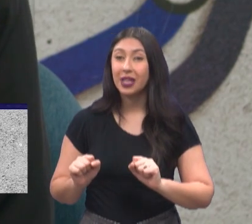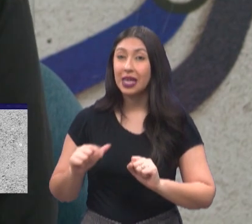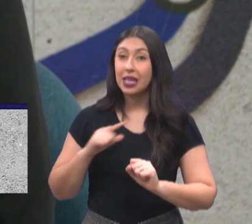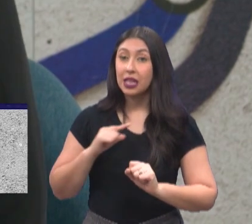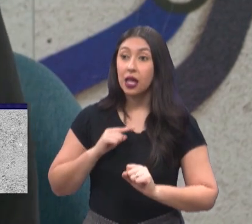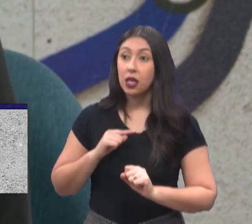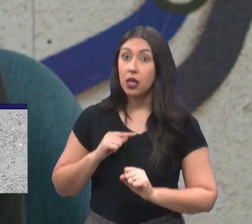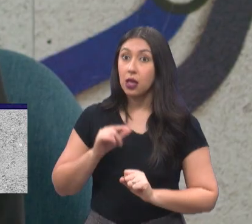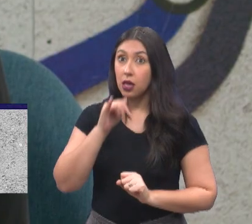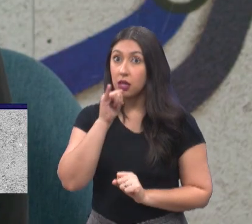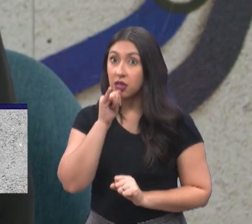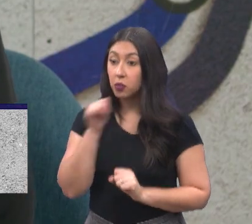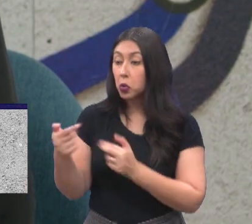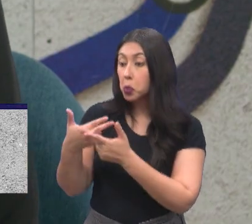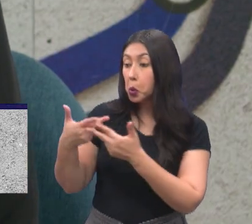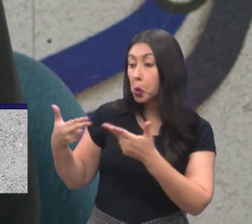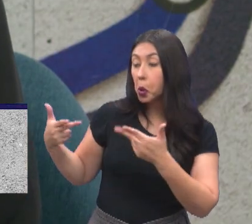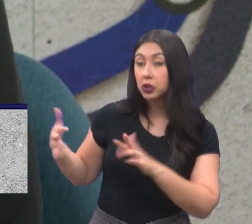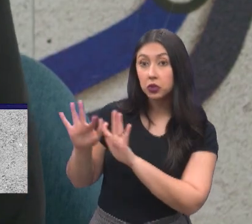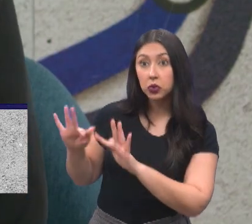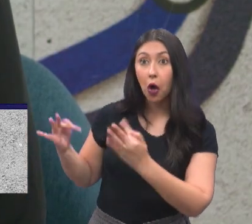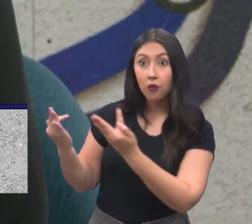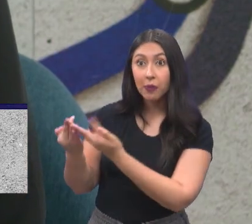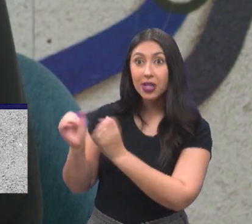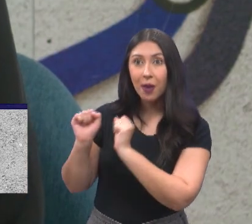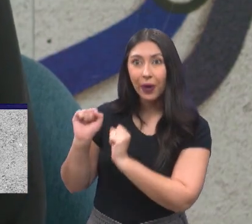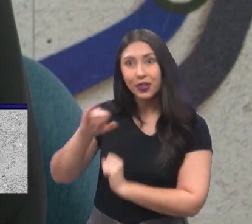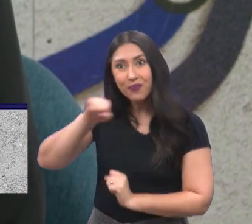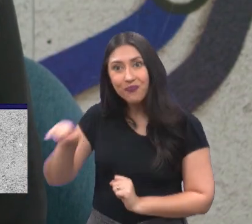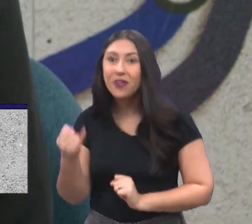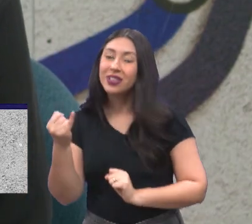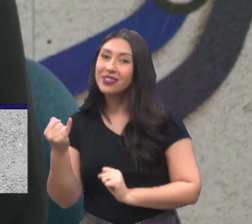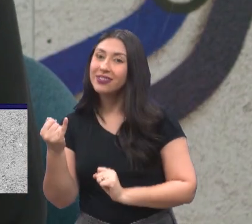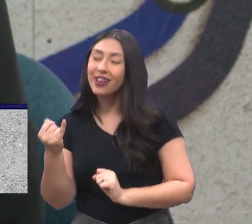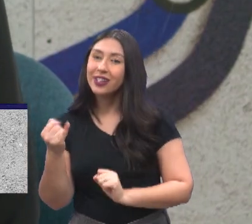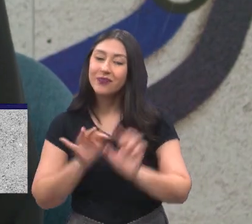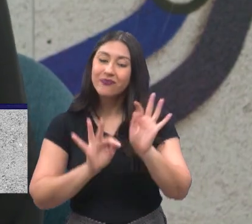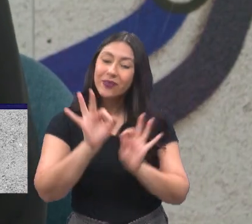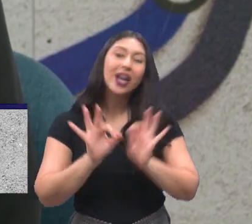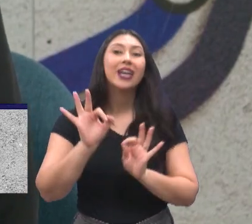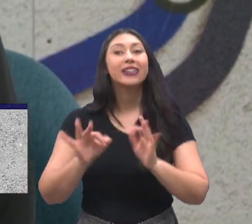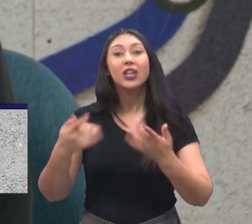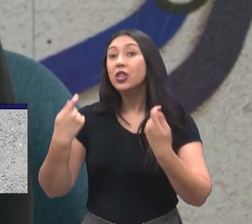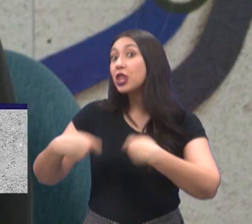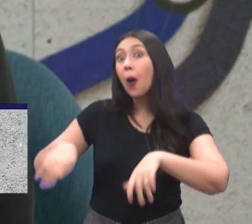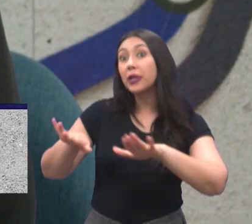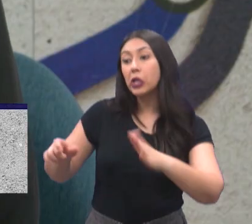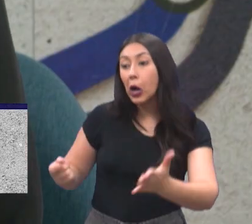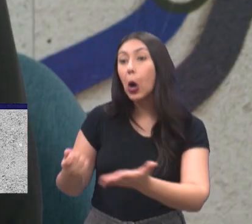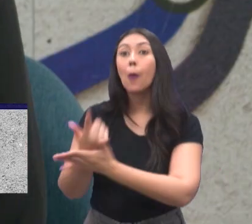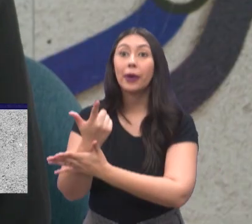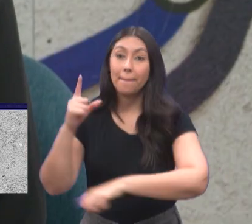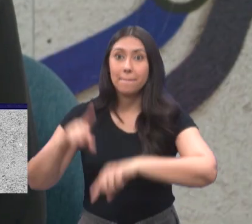né? De você reaproveitar esse metal, né? Que você traz essa origem e aí você não tem que comprar mais metal, né?